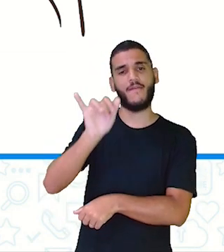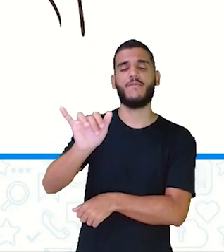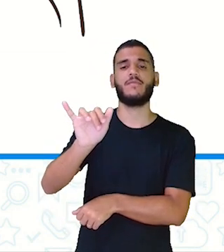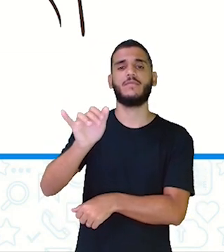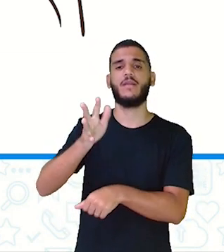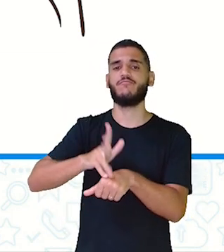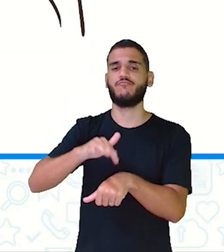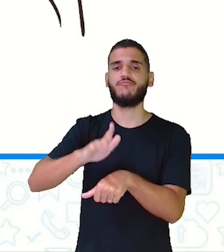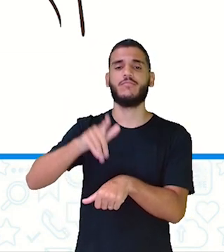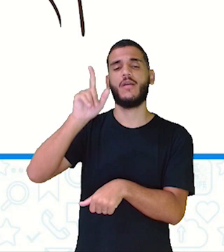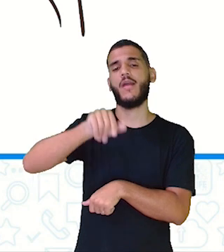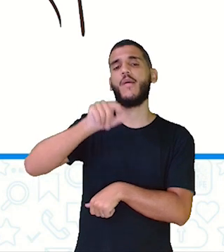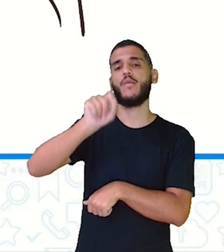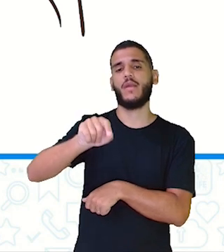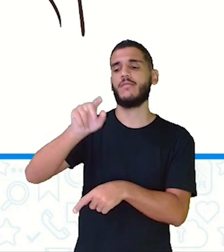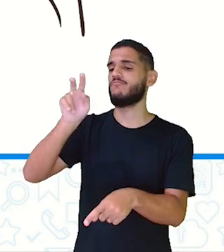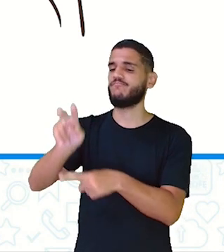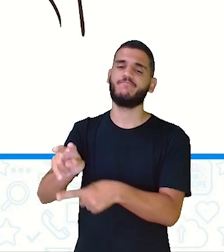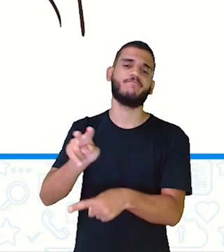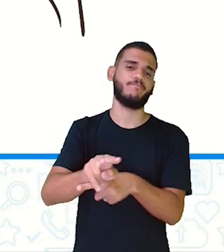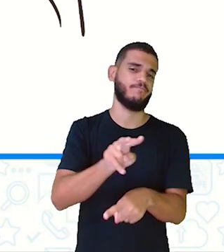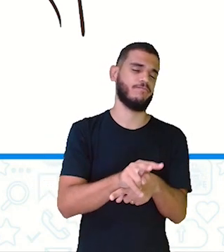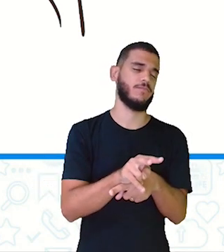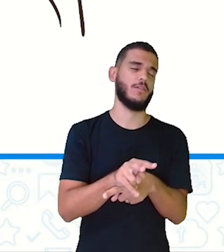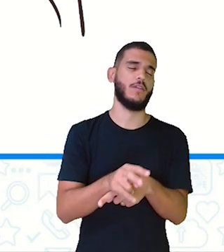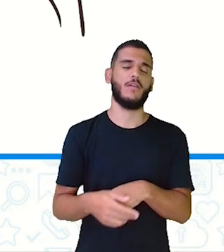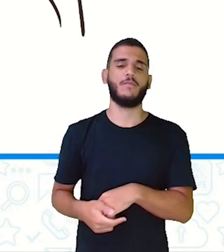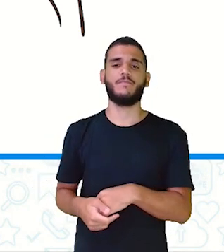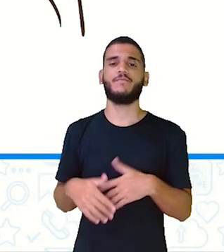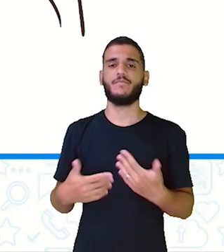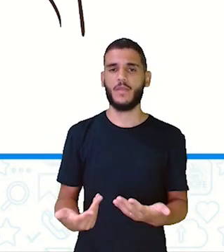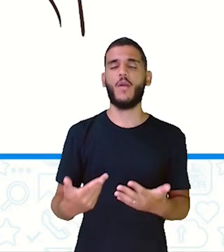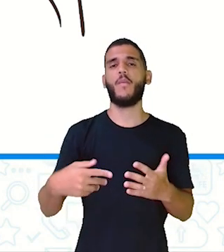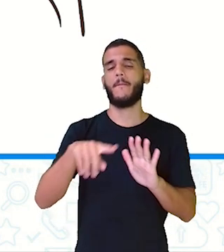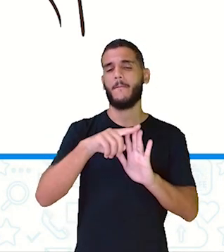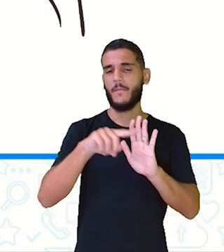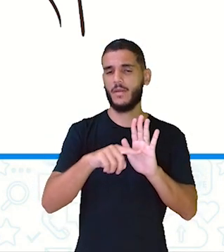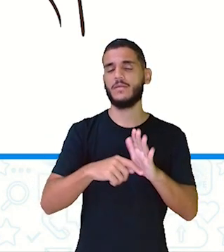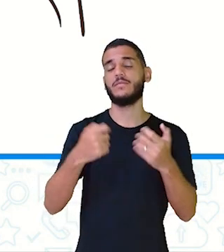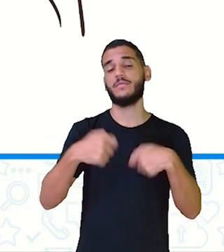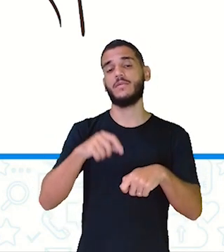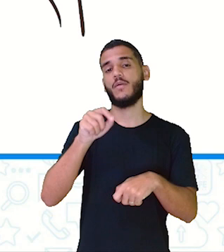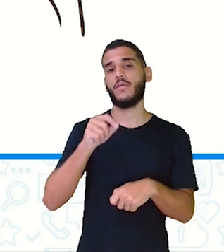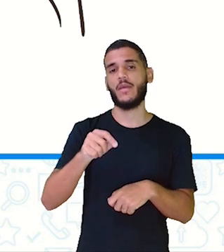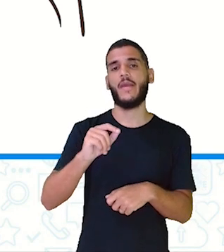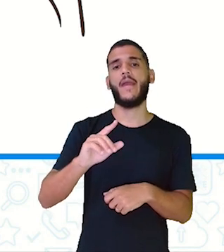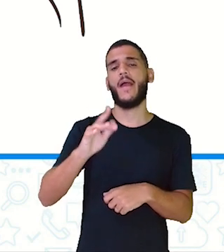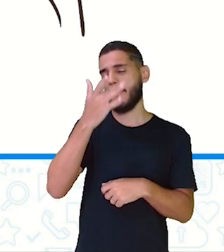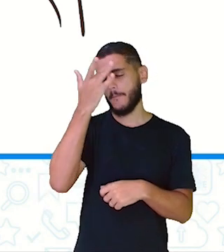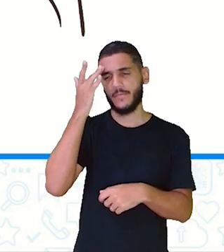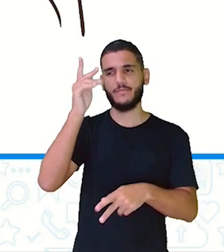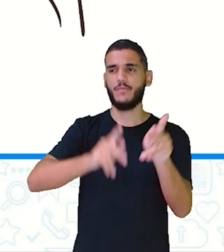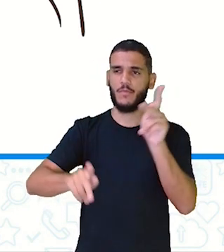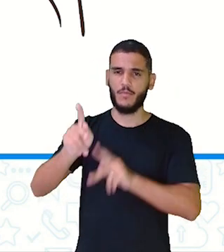arma: a prevenção. Projetos de conscientização alertam a população para